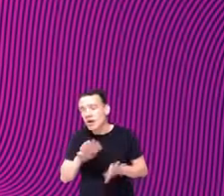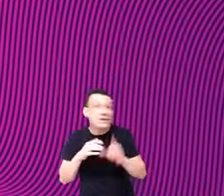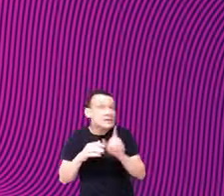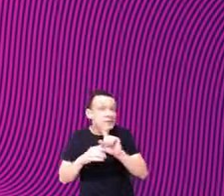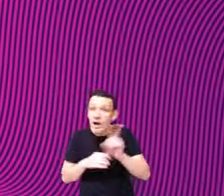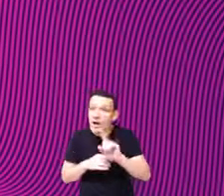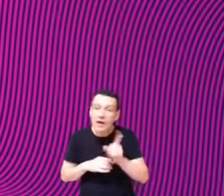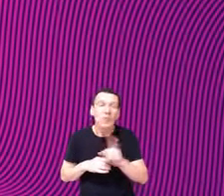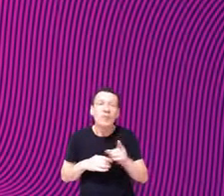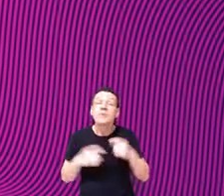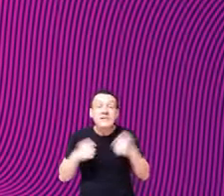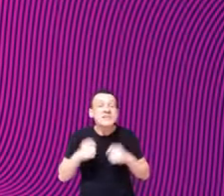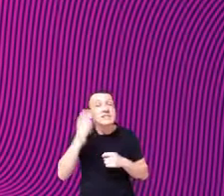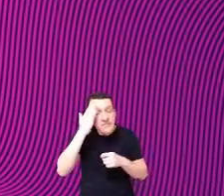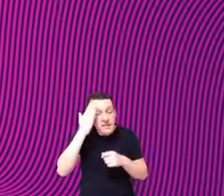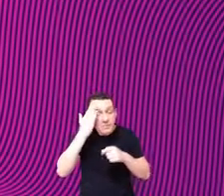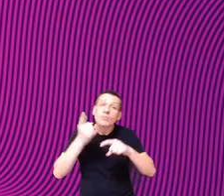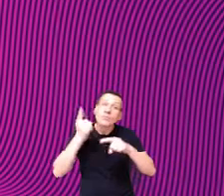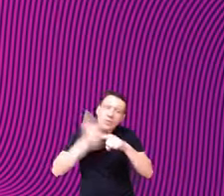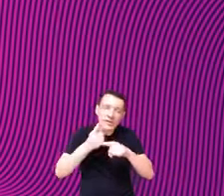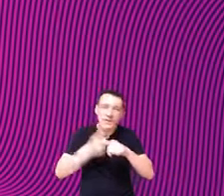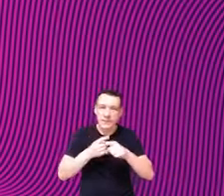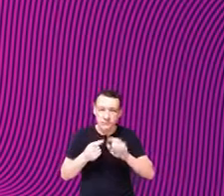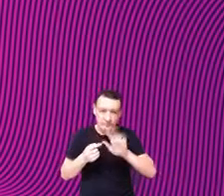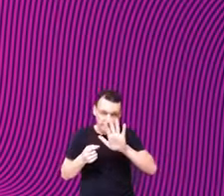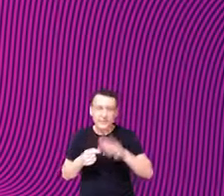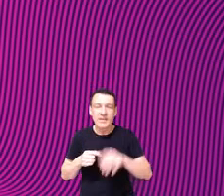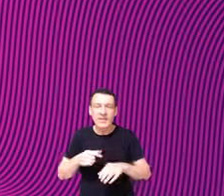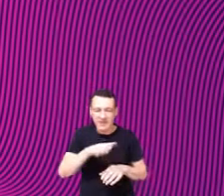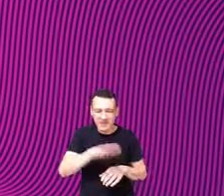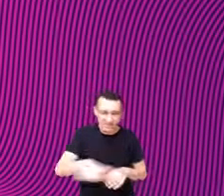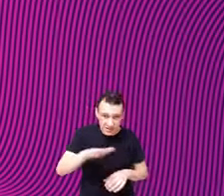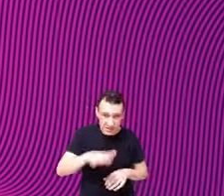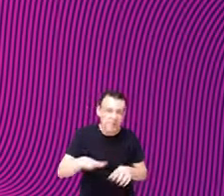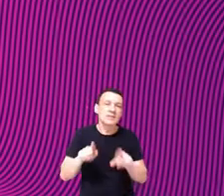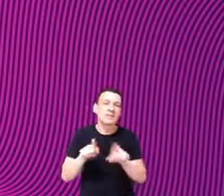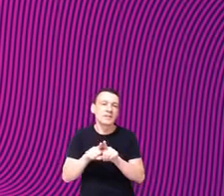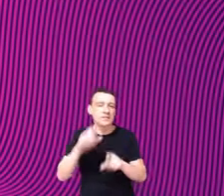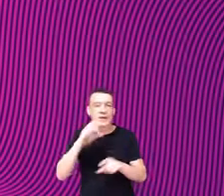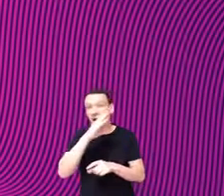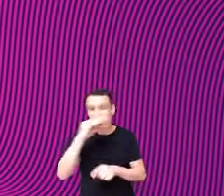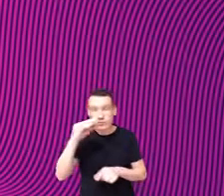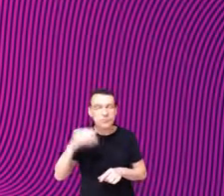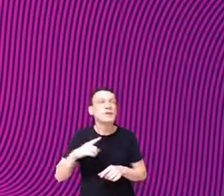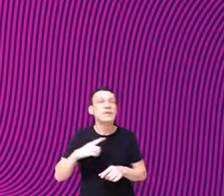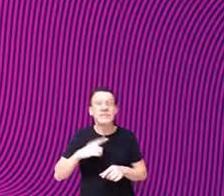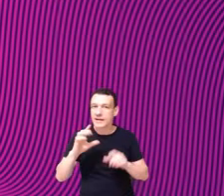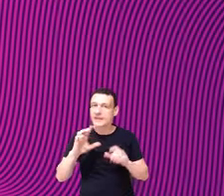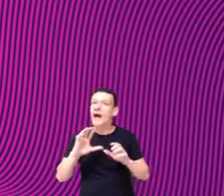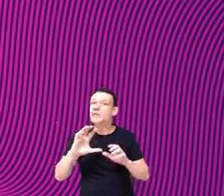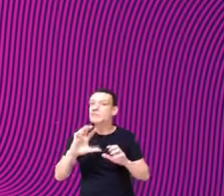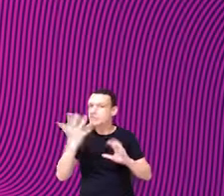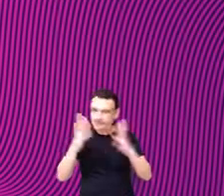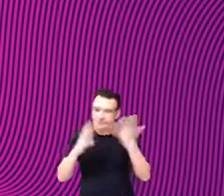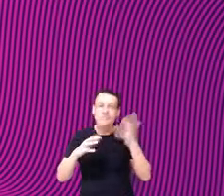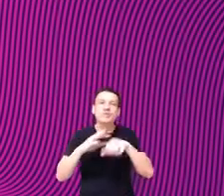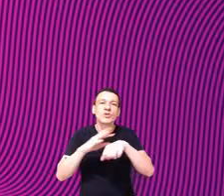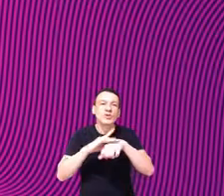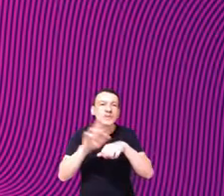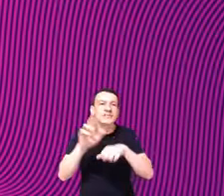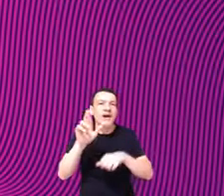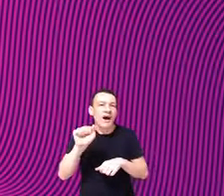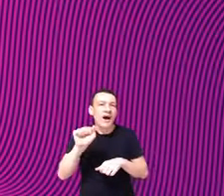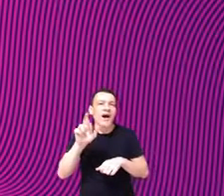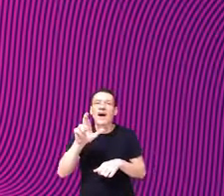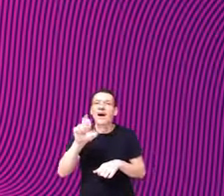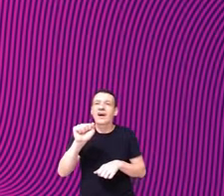na população pediátrica ou adulto, você tem mais e mais doenças raras, né, muitas delas de tratamento específico, que